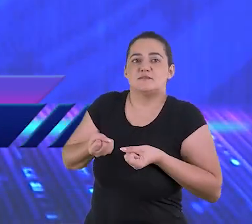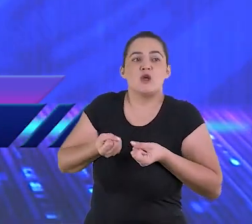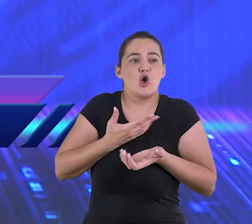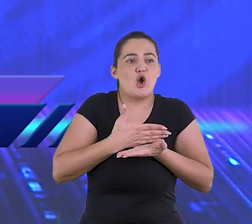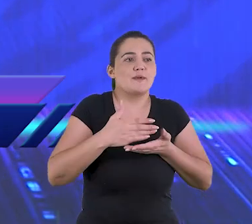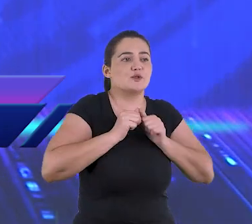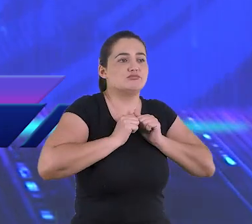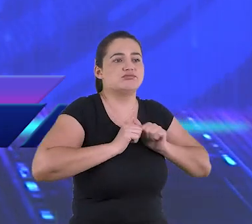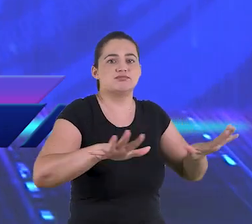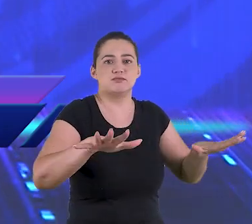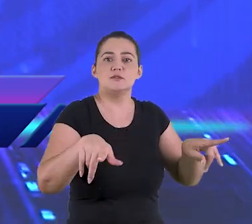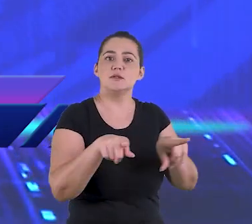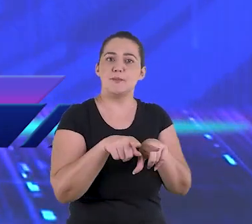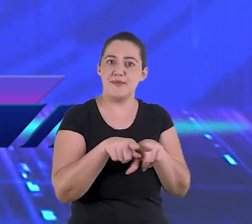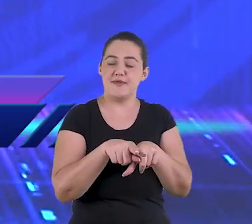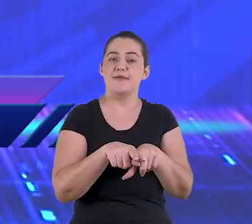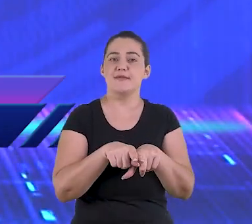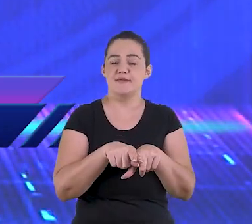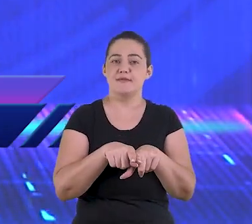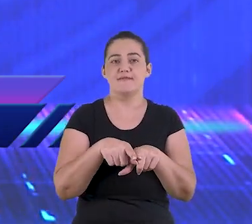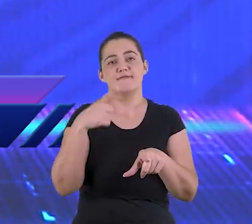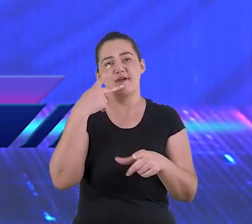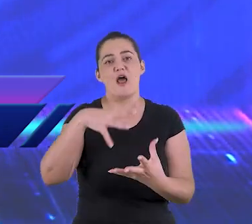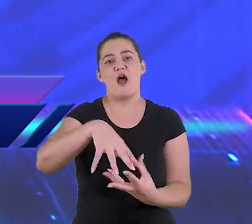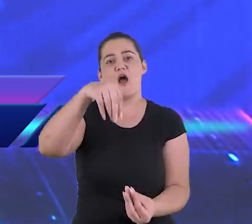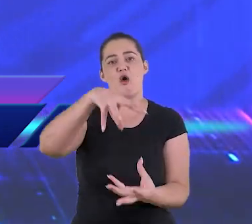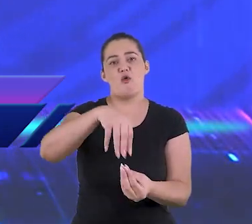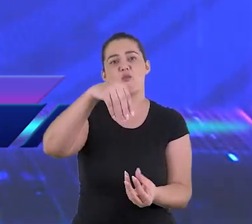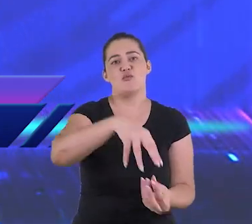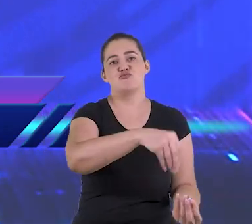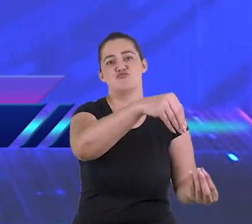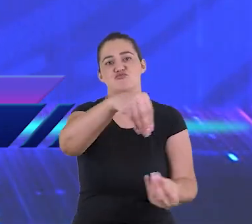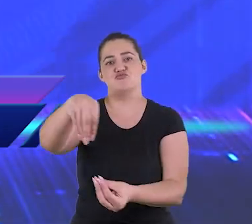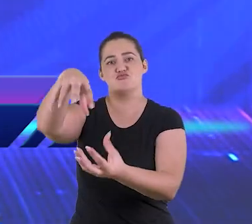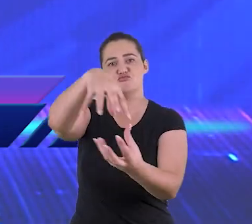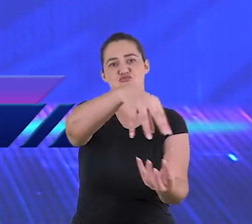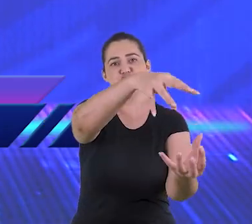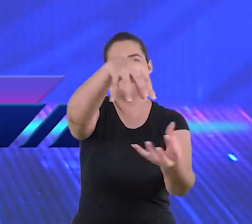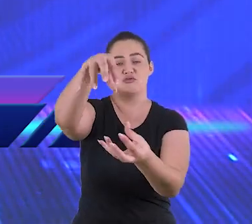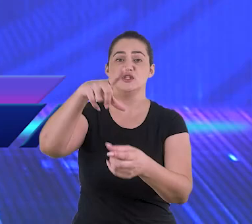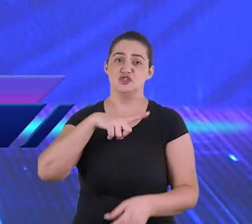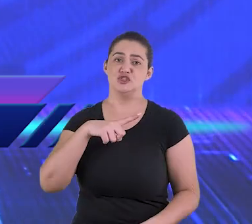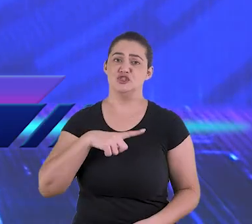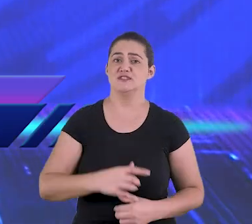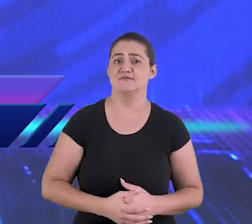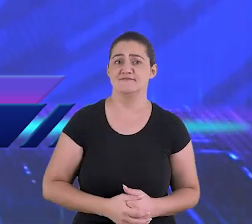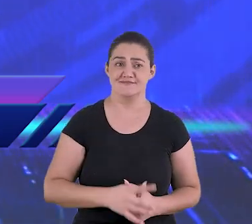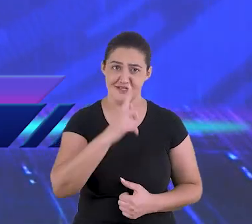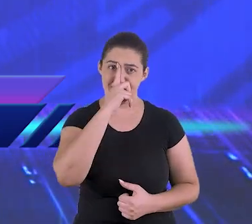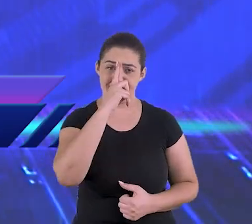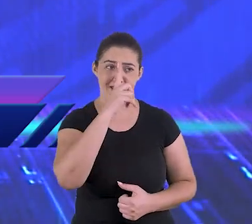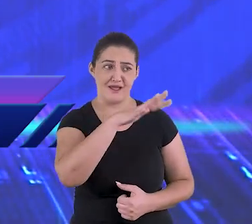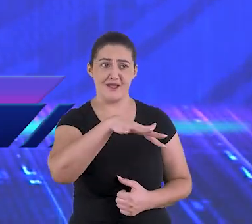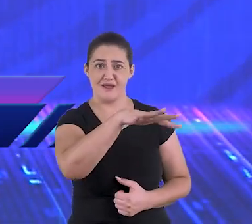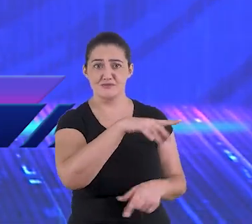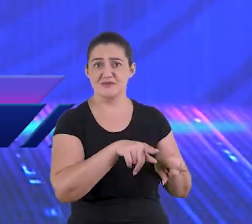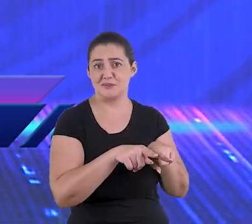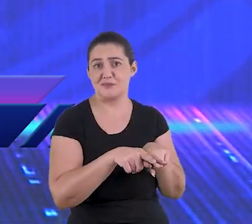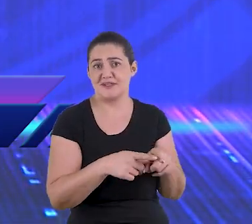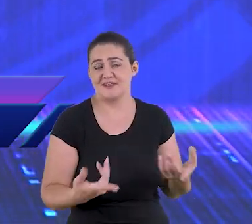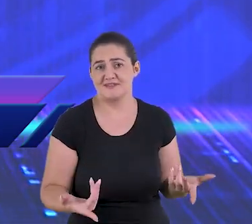sua vida ao redor desta crença de imortalidade. Os gregos também